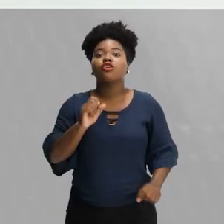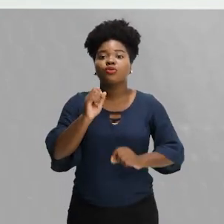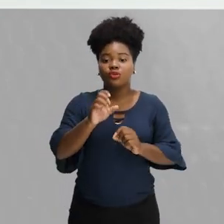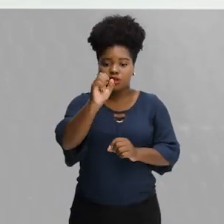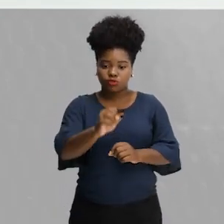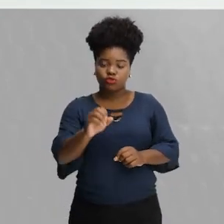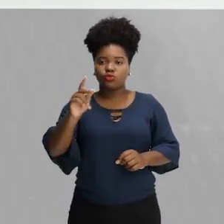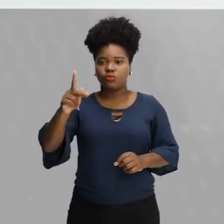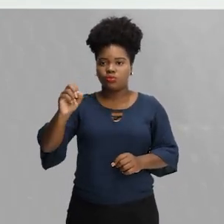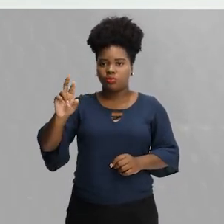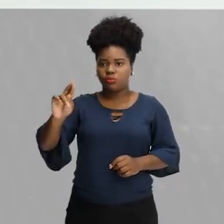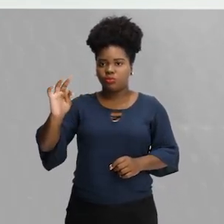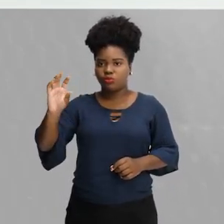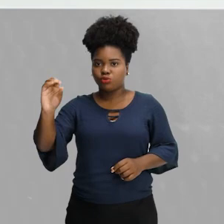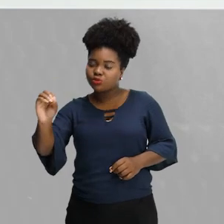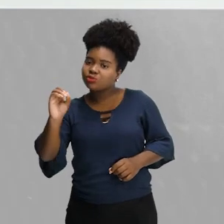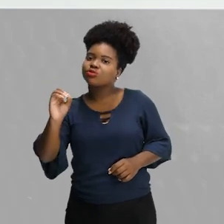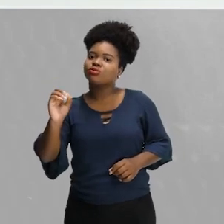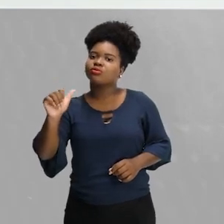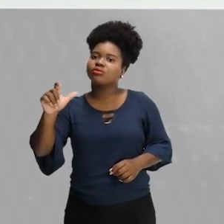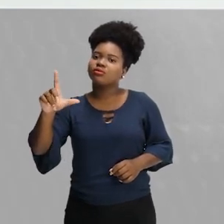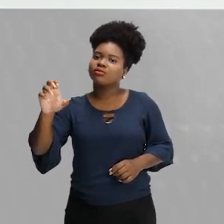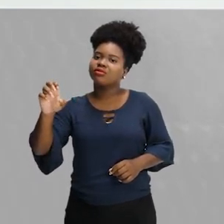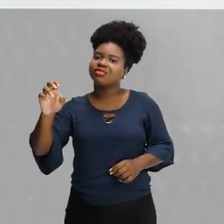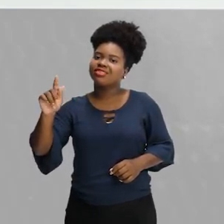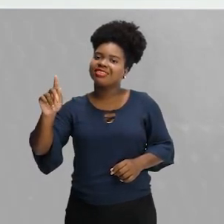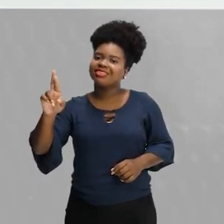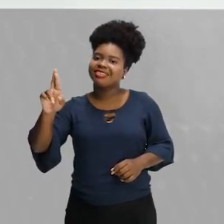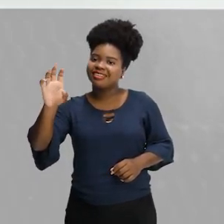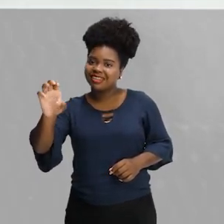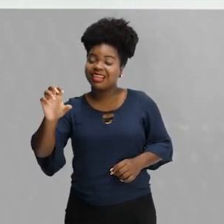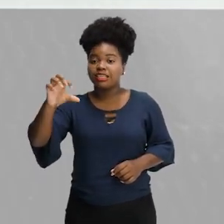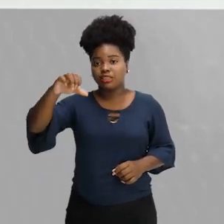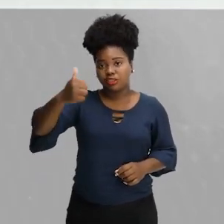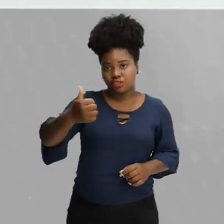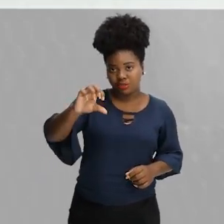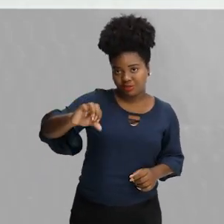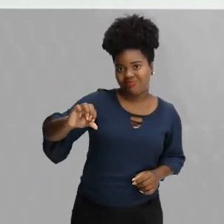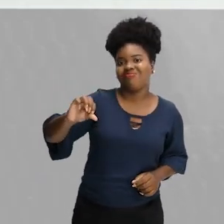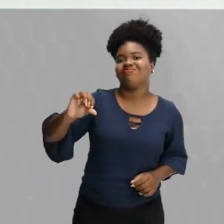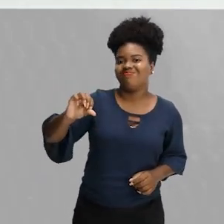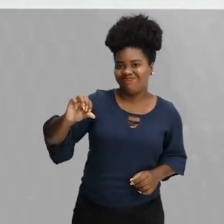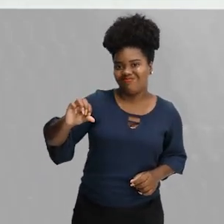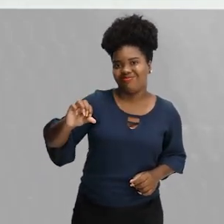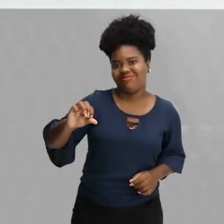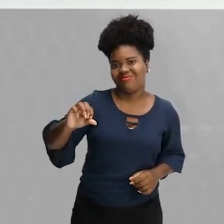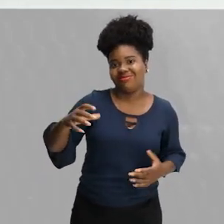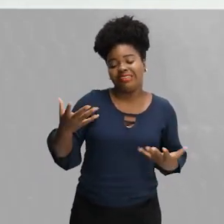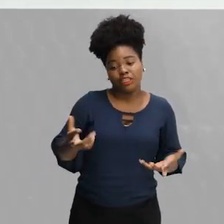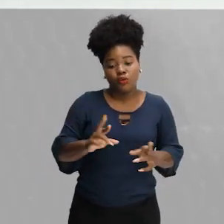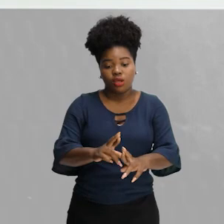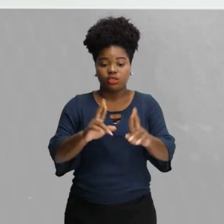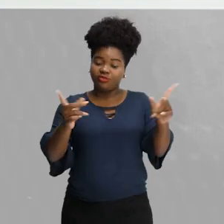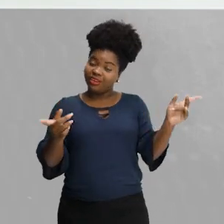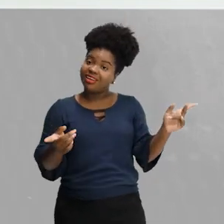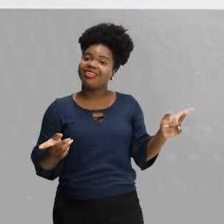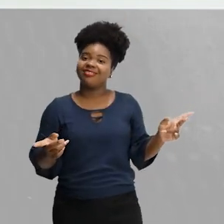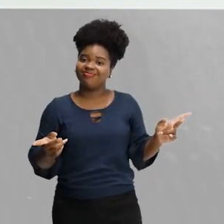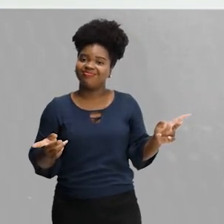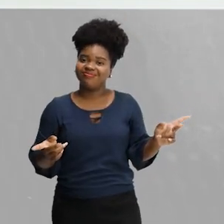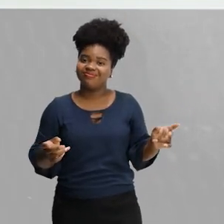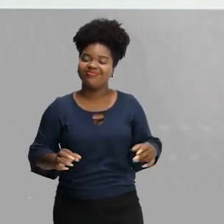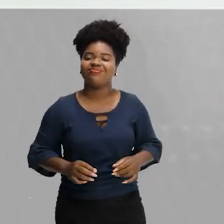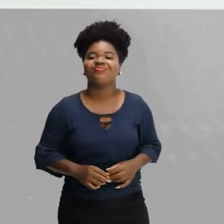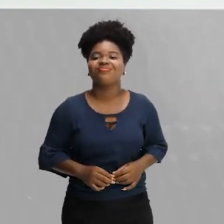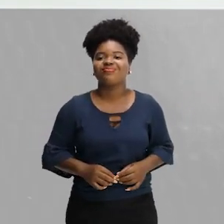está marcando 19 graus. 36 para 19, ó, é uma distância Muito interessante.